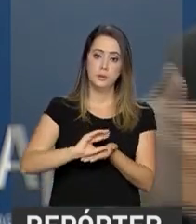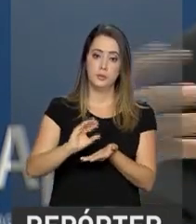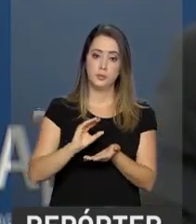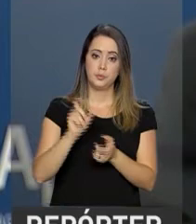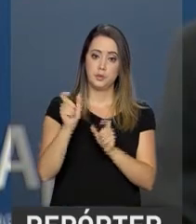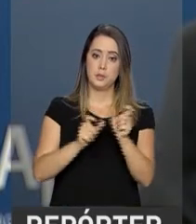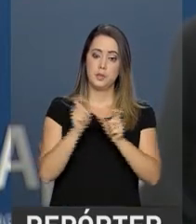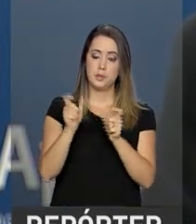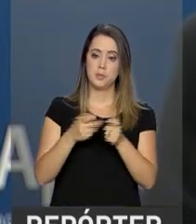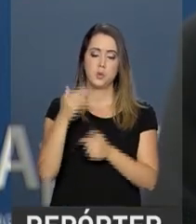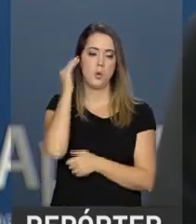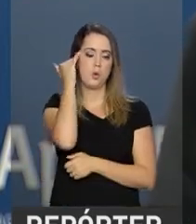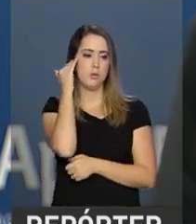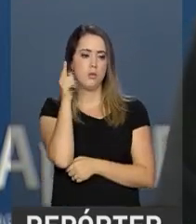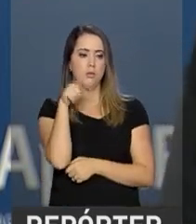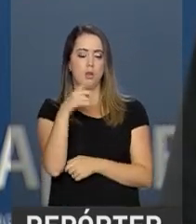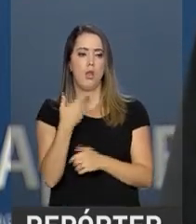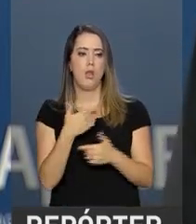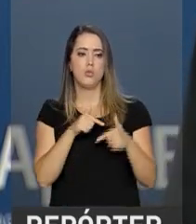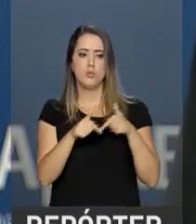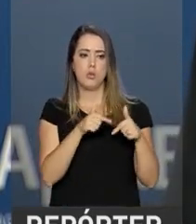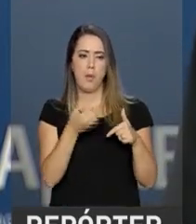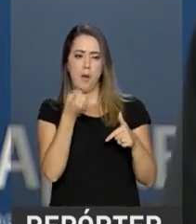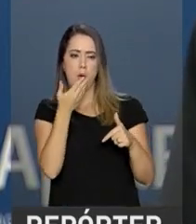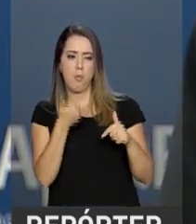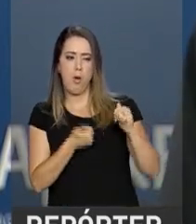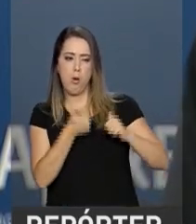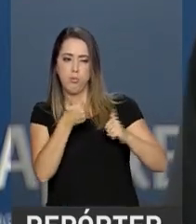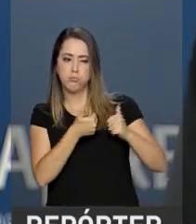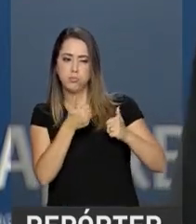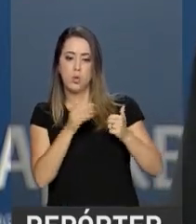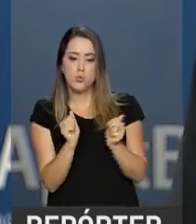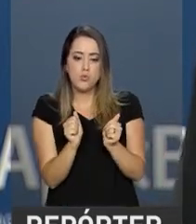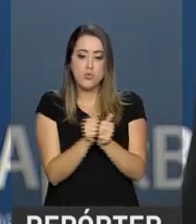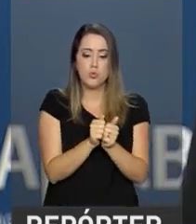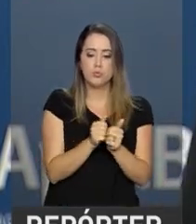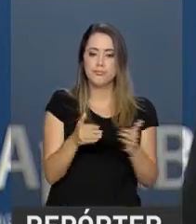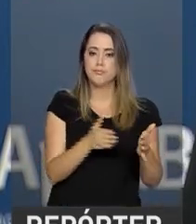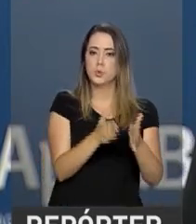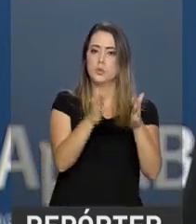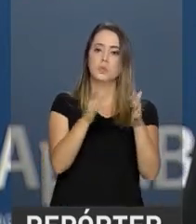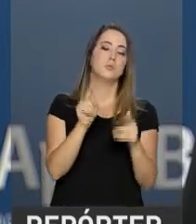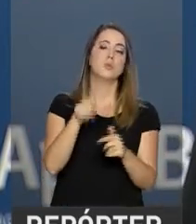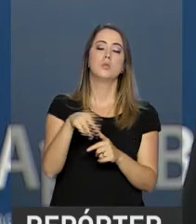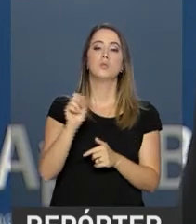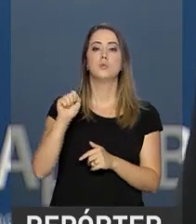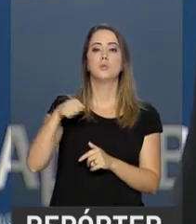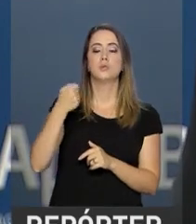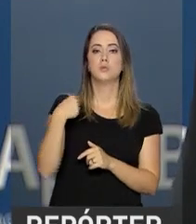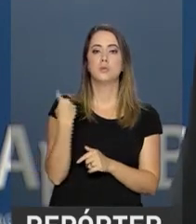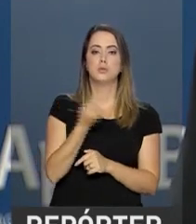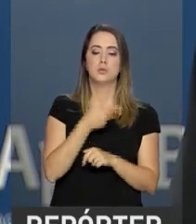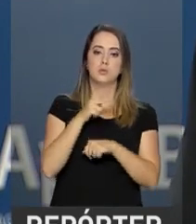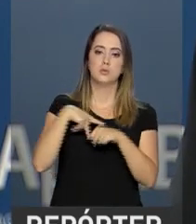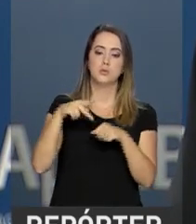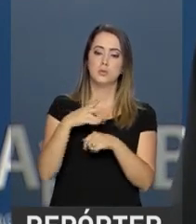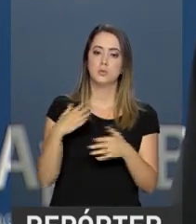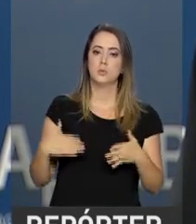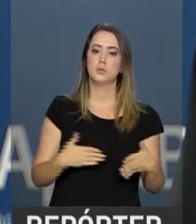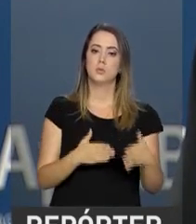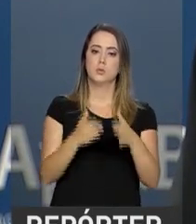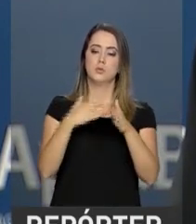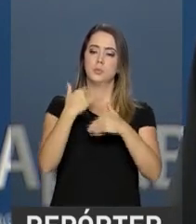compreender essas medidas e avançam nelas caminhão nelas é sinal de que o nosso país retomou